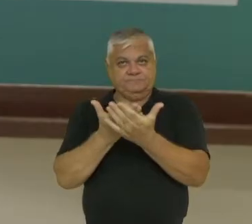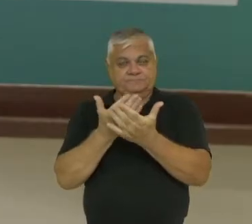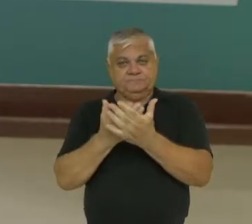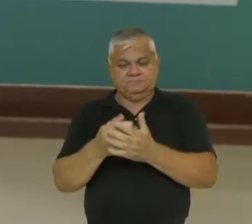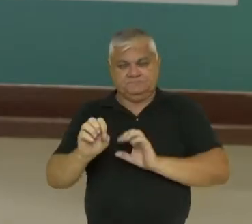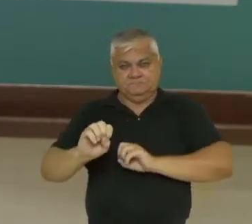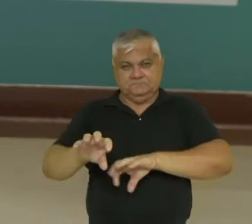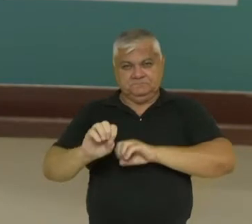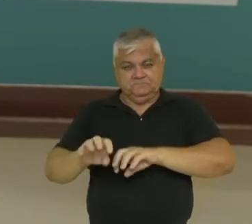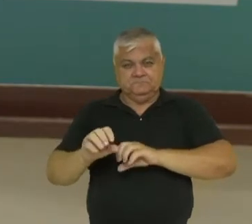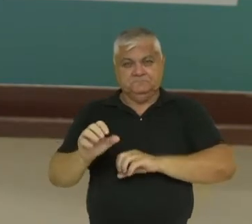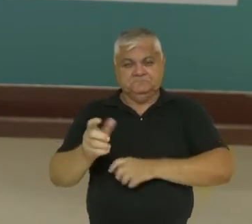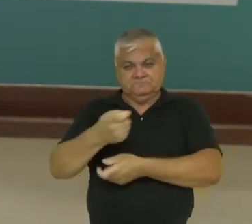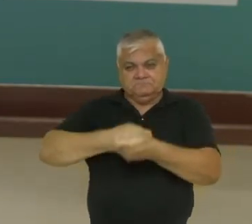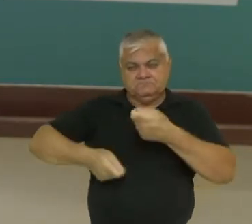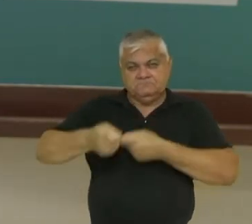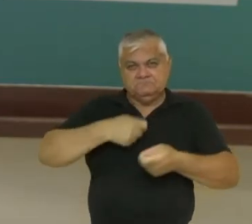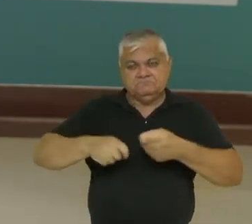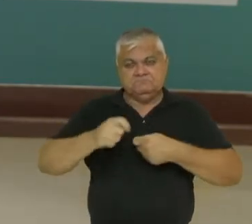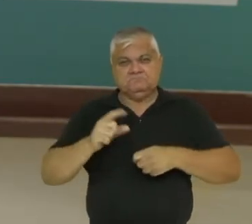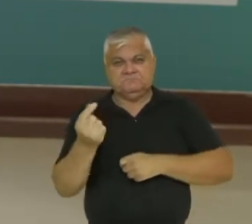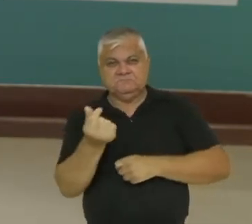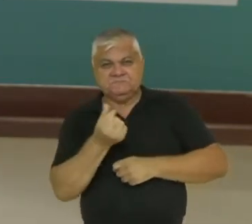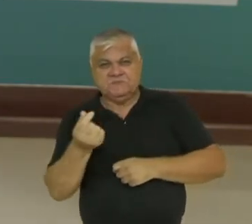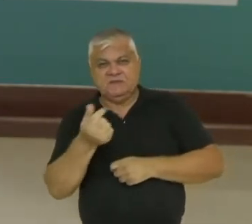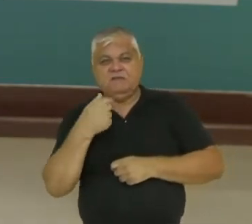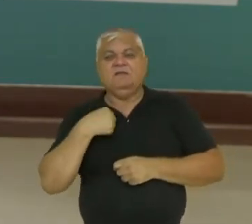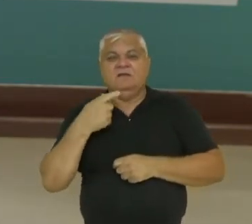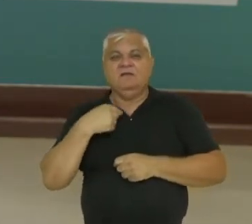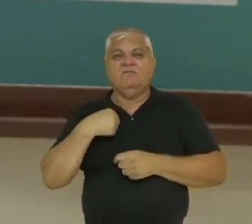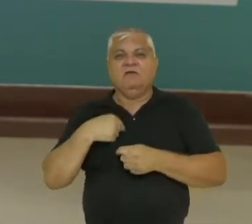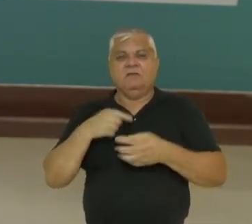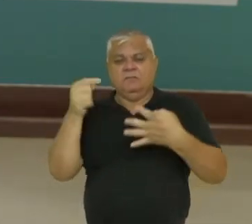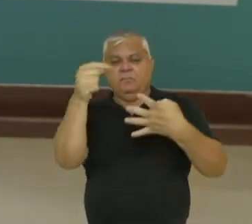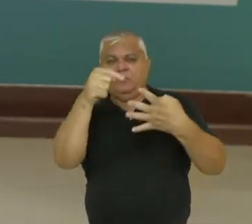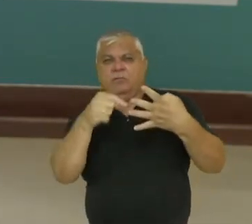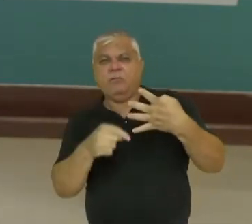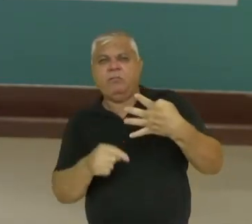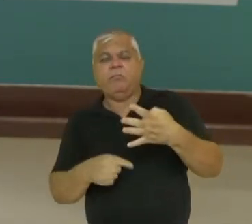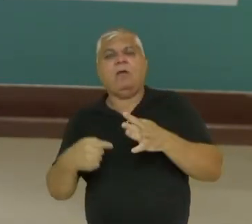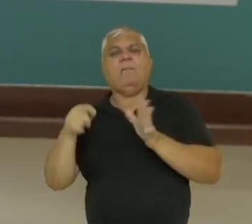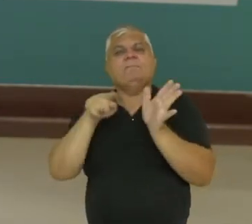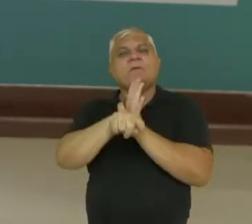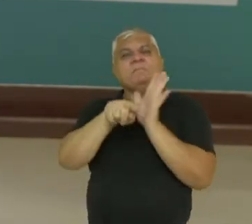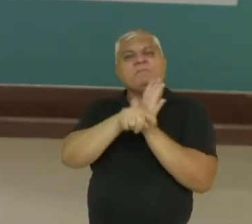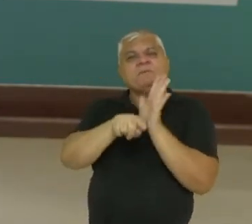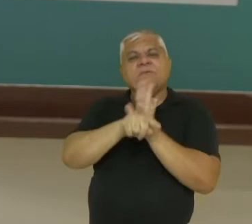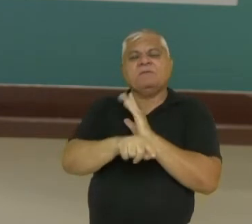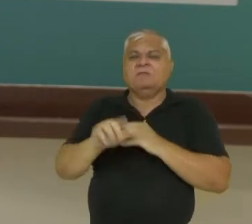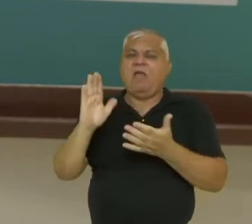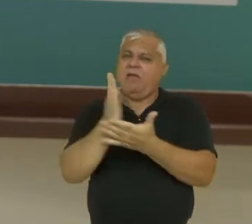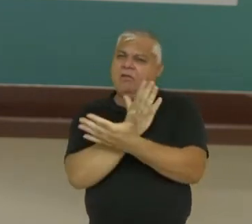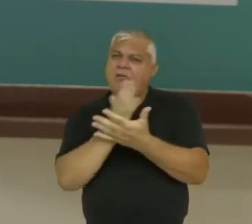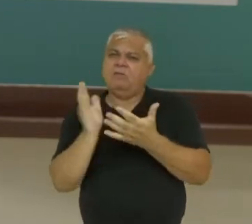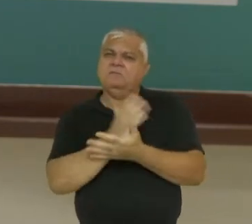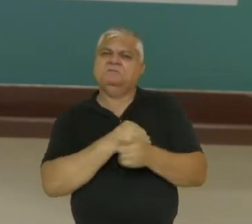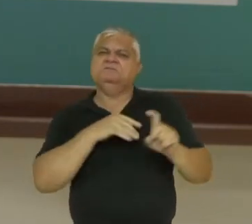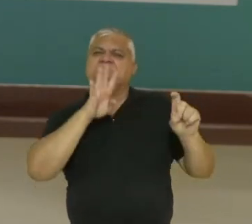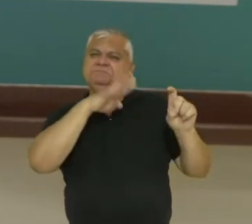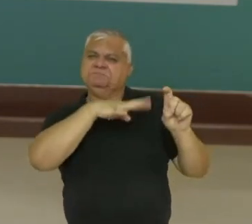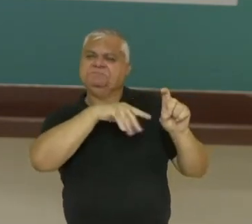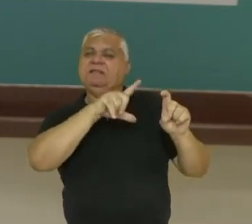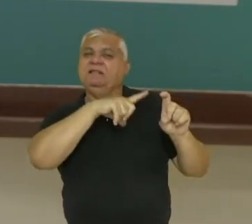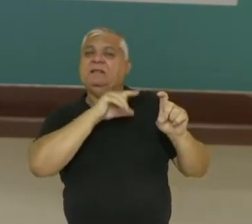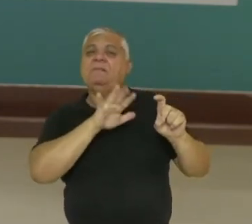responder várias perguntas que nós temos e que algumas são mitos, né? E elas, mas eu não vou trabalhar com essa